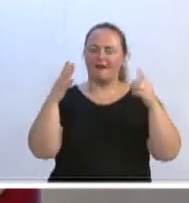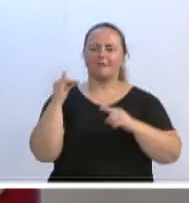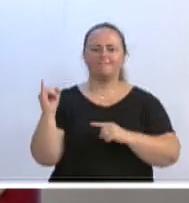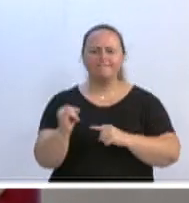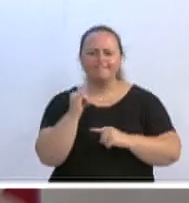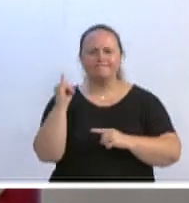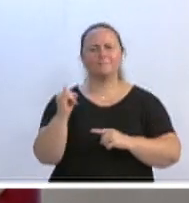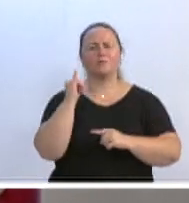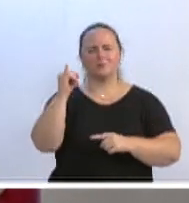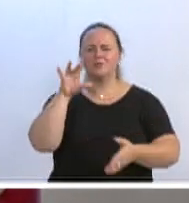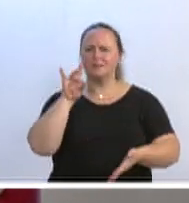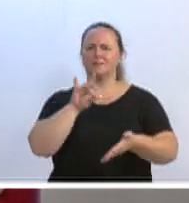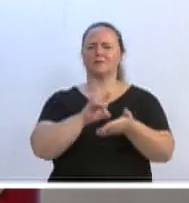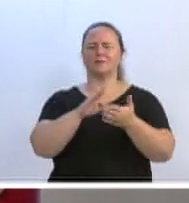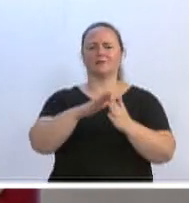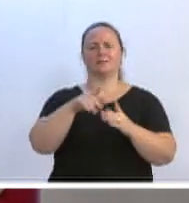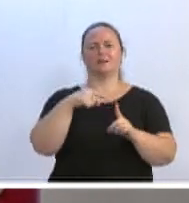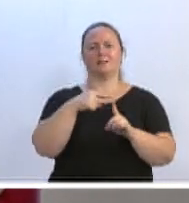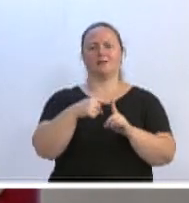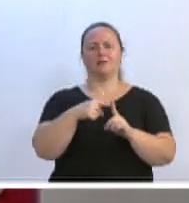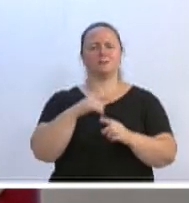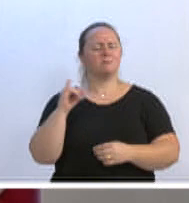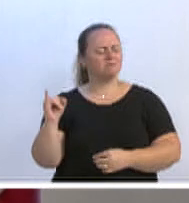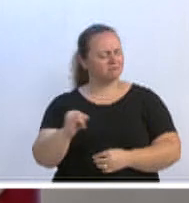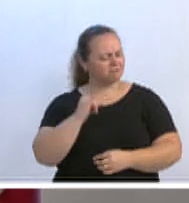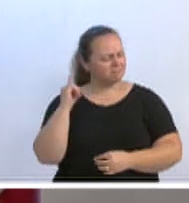nós, de grande relevância